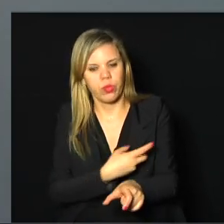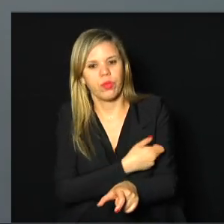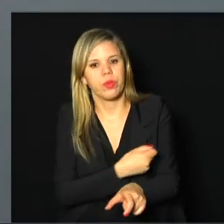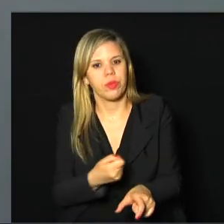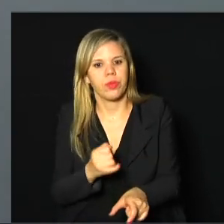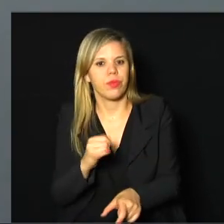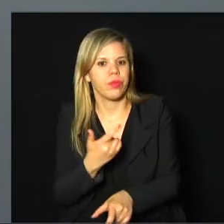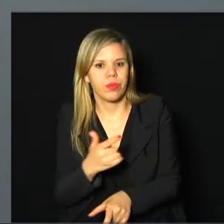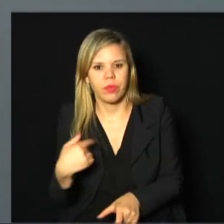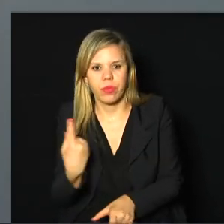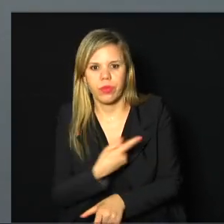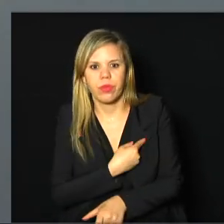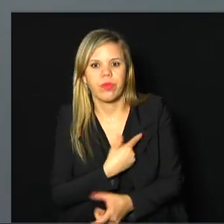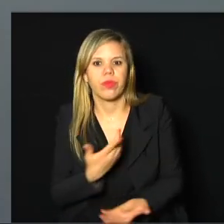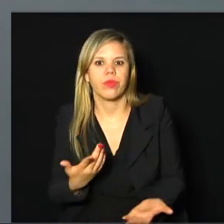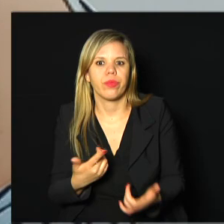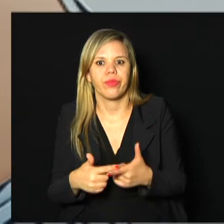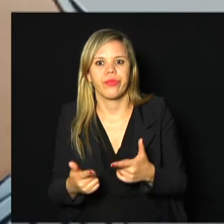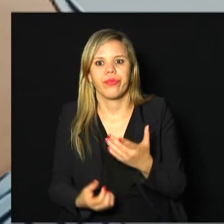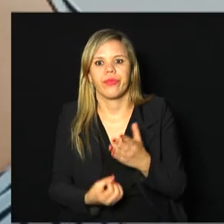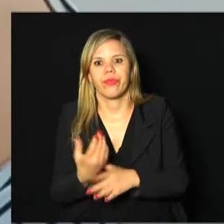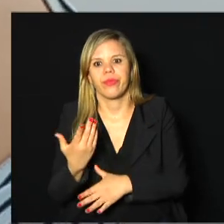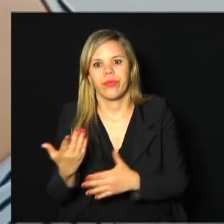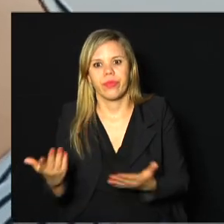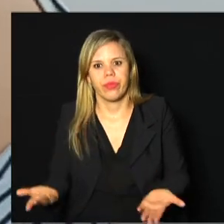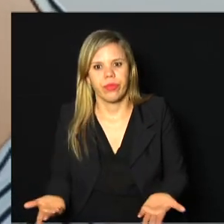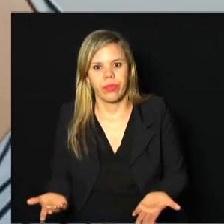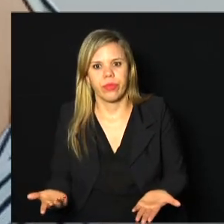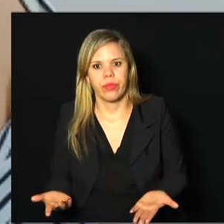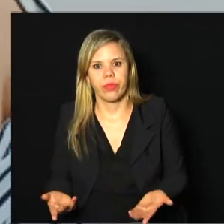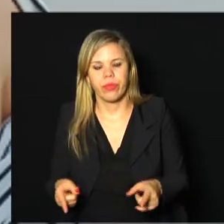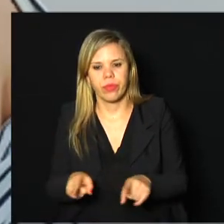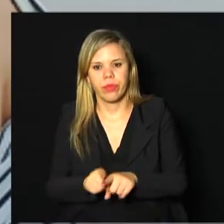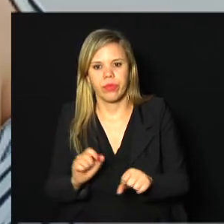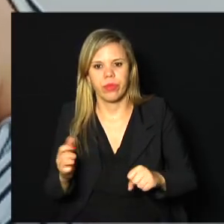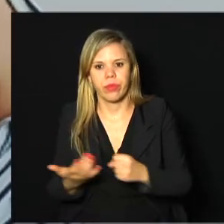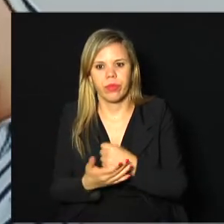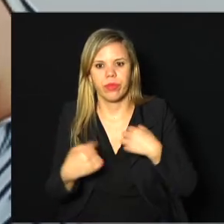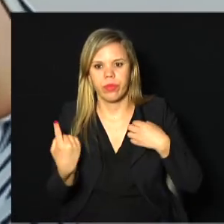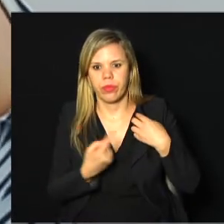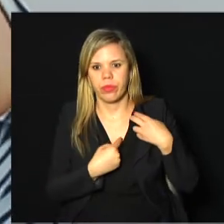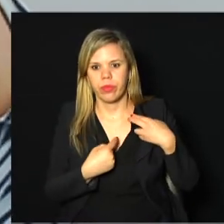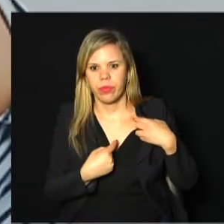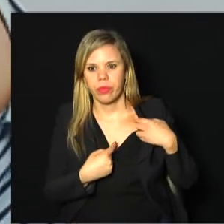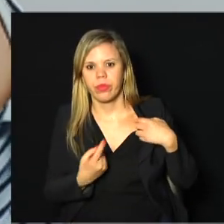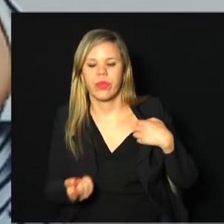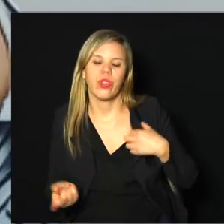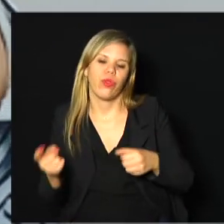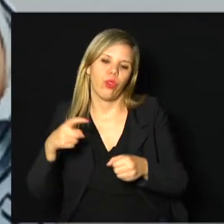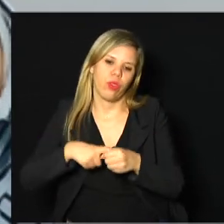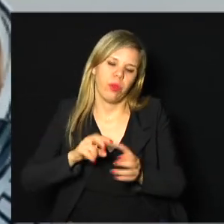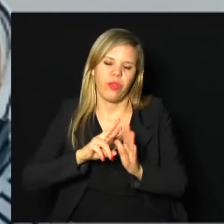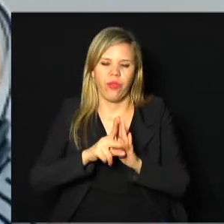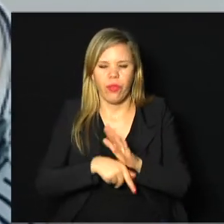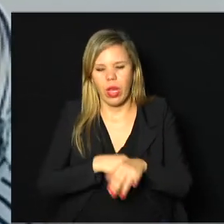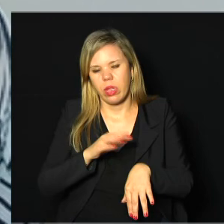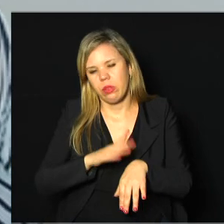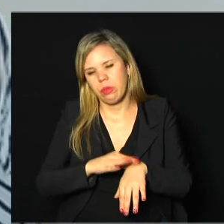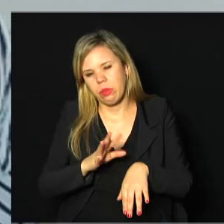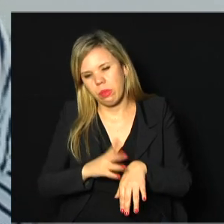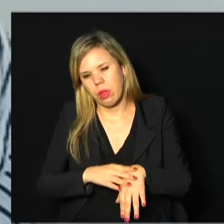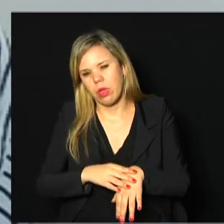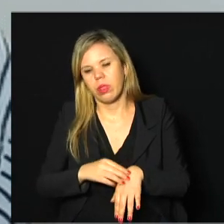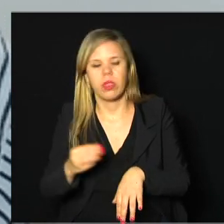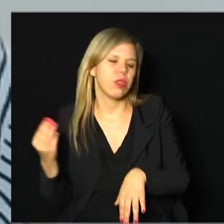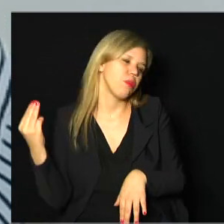vacinação atualizada, senão nós vamos somar problemas. Né? Além da Covid, nós voltamos ao sarampo, nós voltamos com